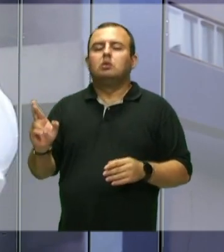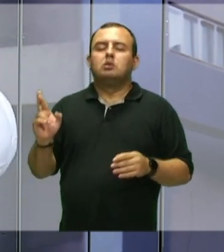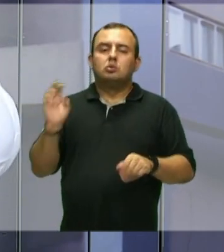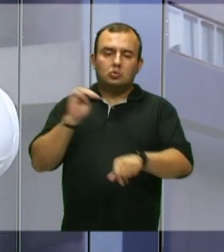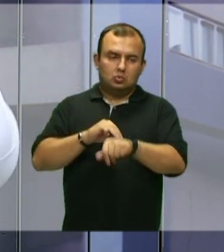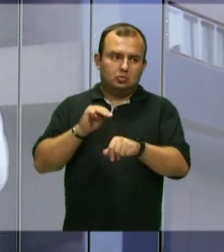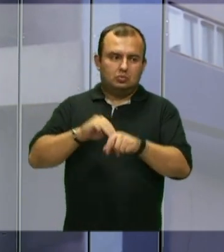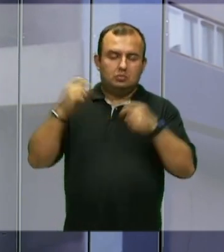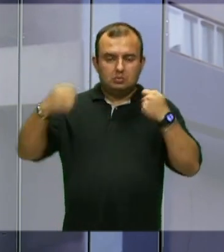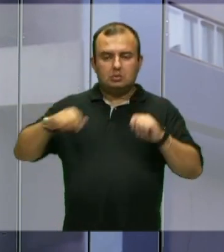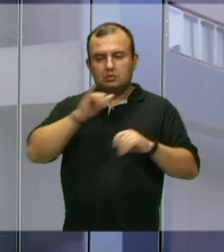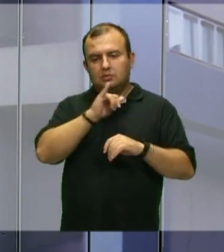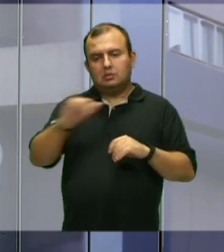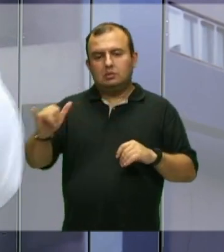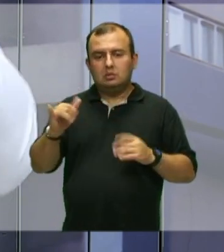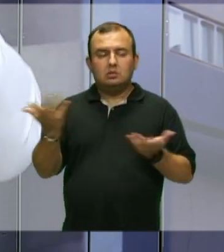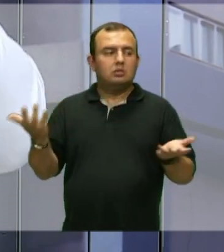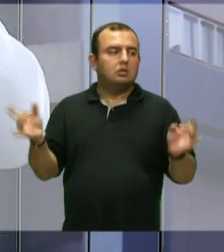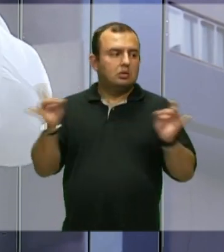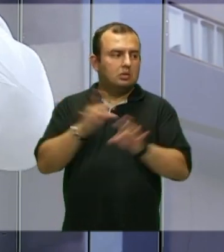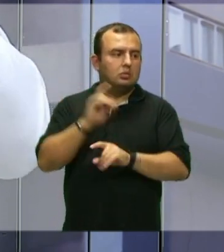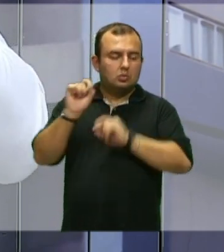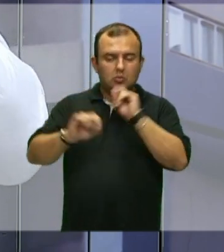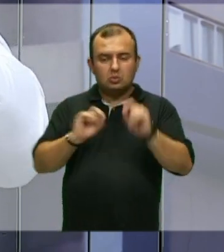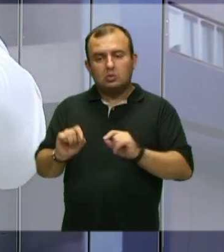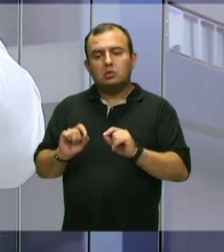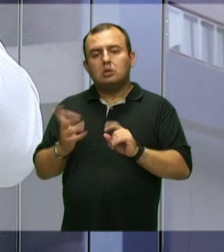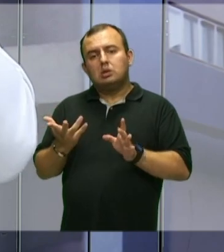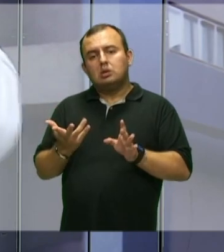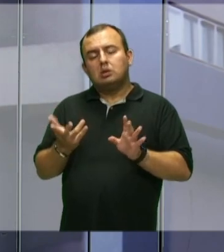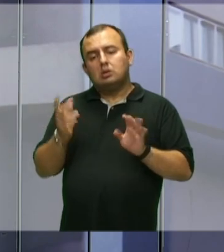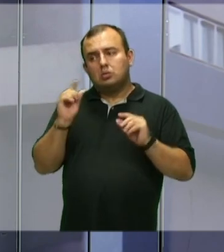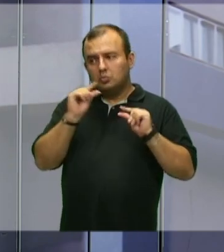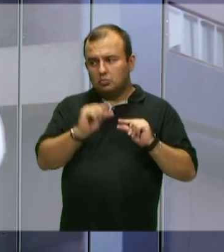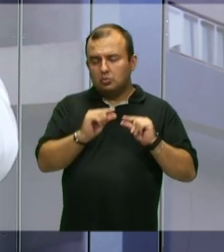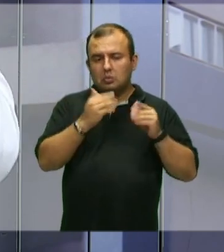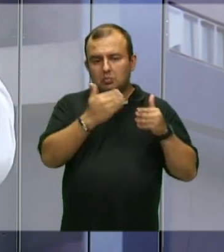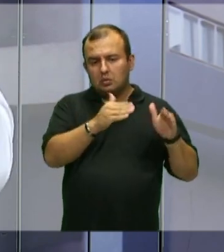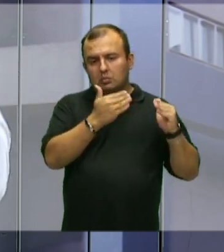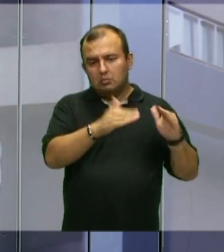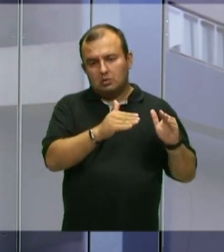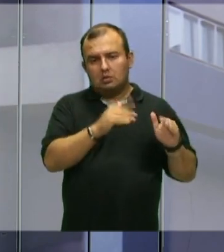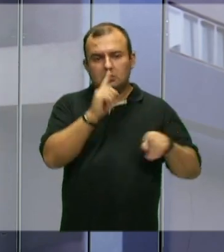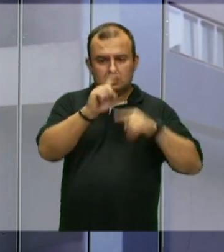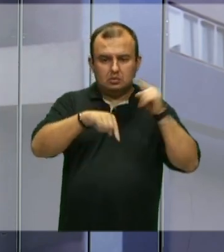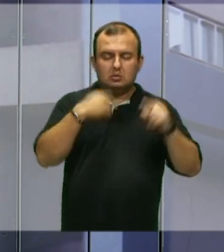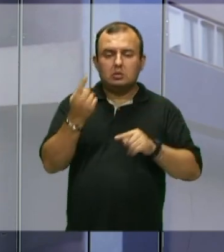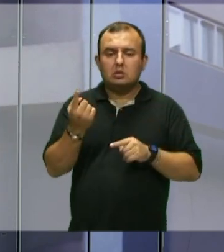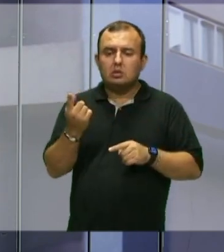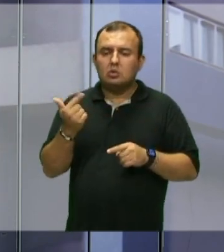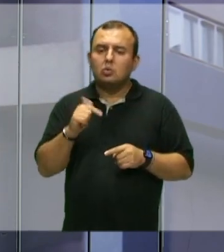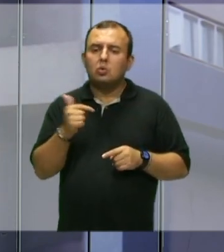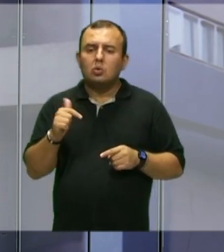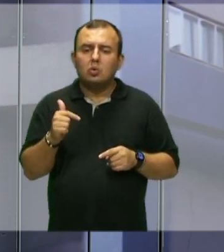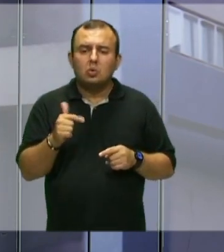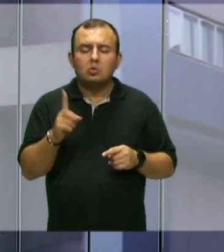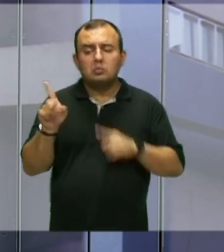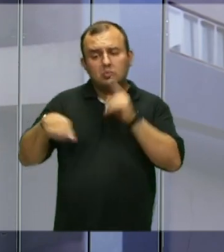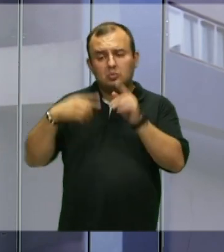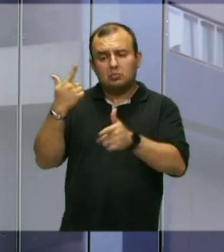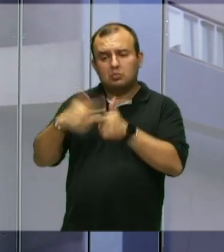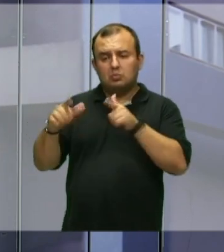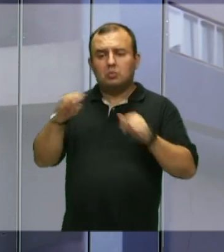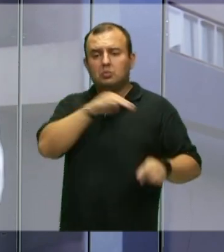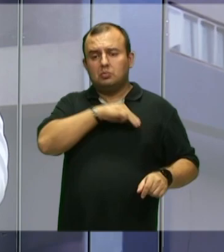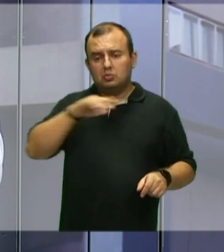que teria que ser dada. Então, a gente acaba deixando um pouquinho para frente por conta de não ter problema amanhã depois com o Ministério